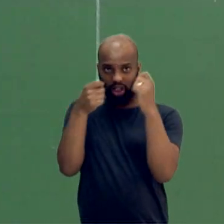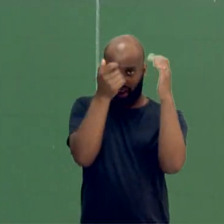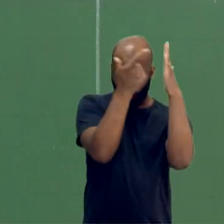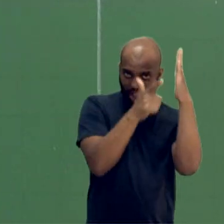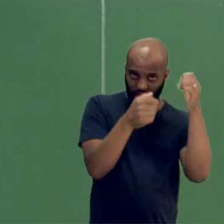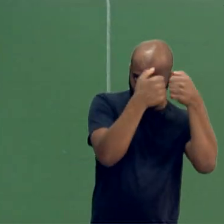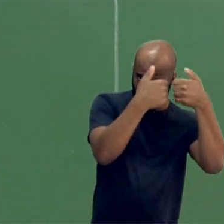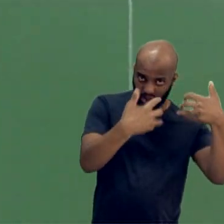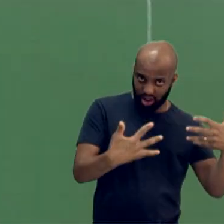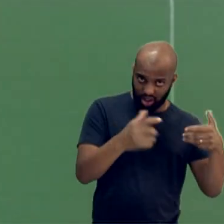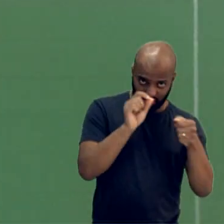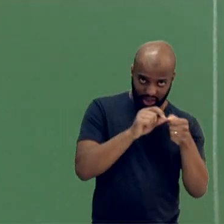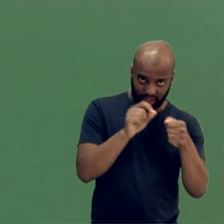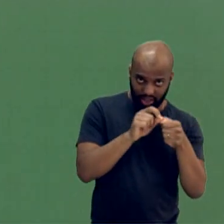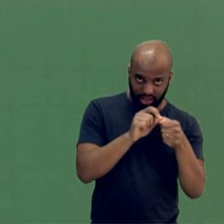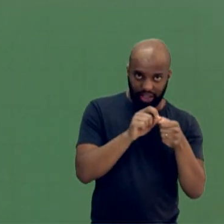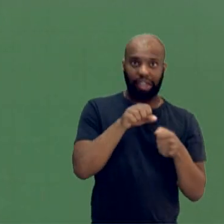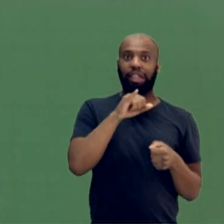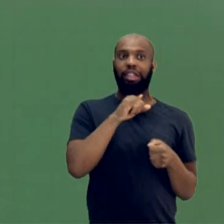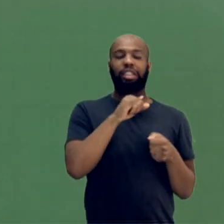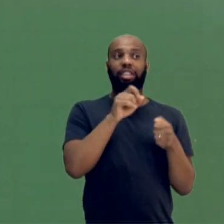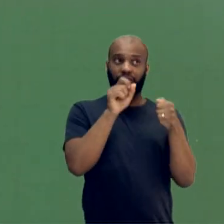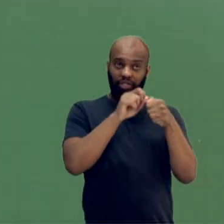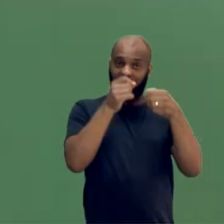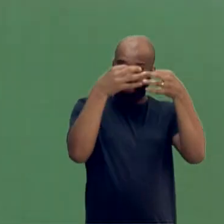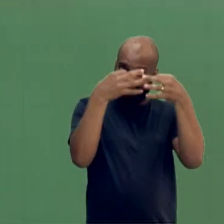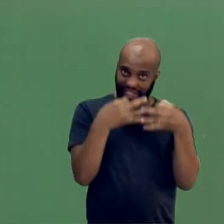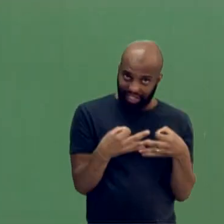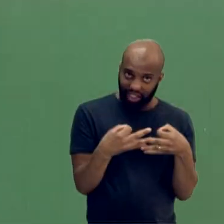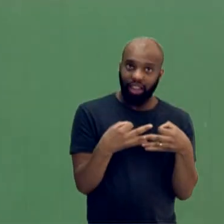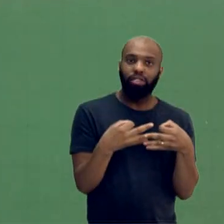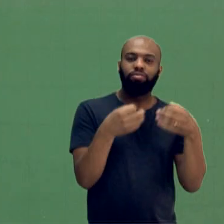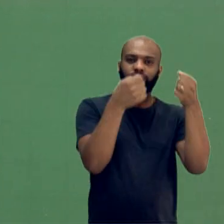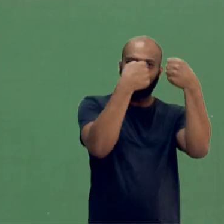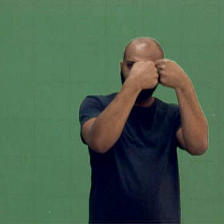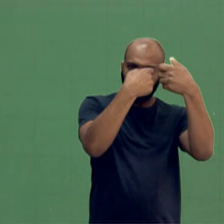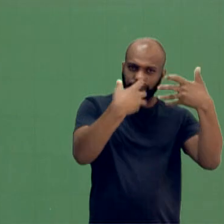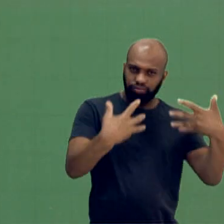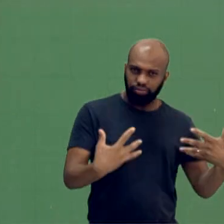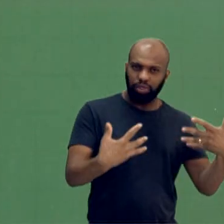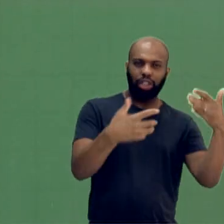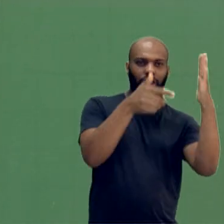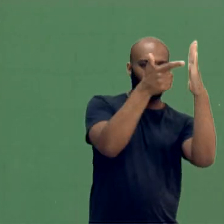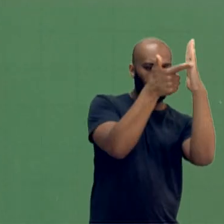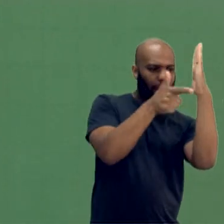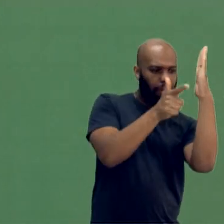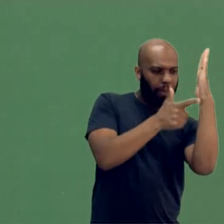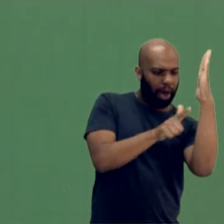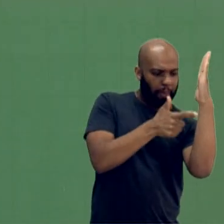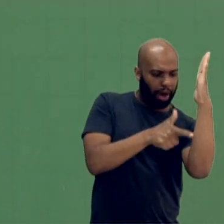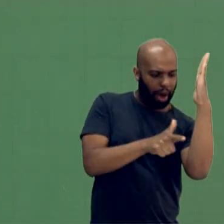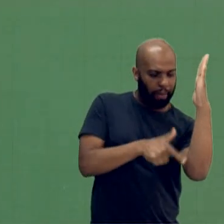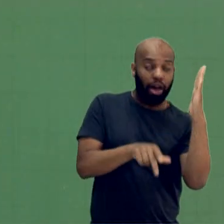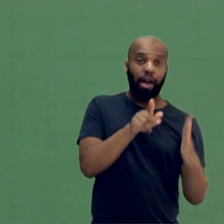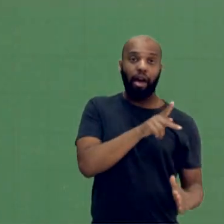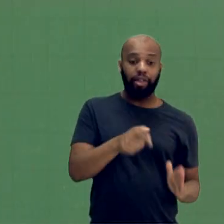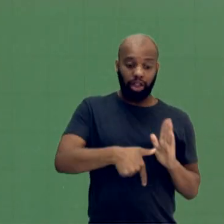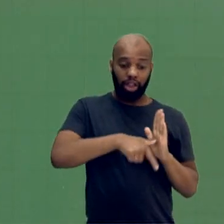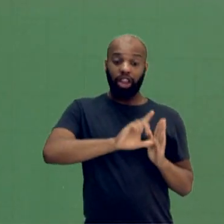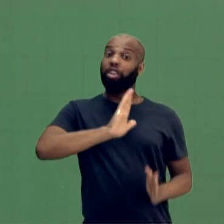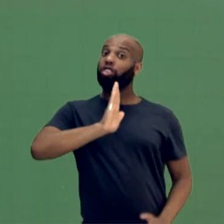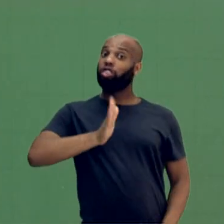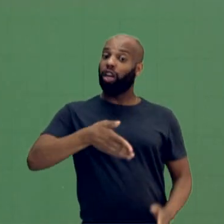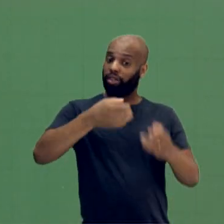Não? Veja bem. Se você fatorou certinho, como o professor explicou na aula passada, você vai